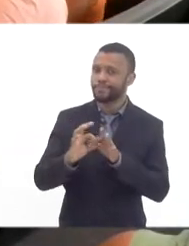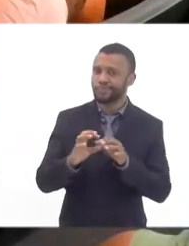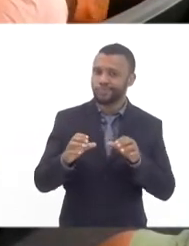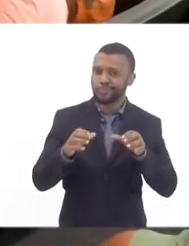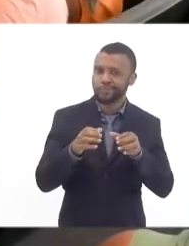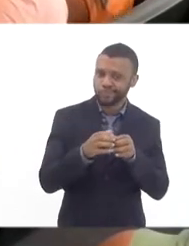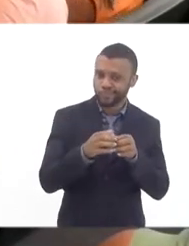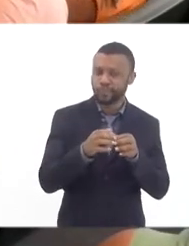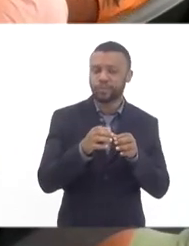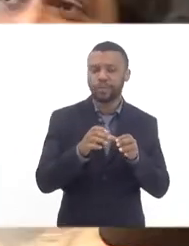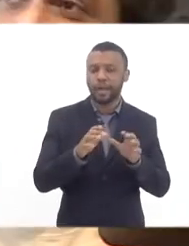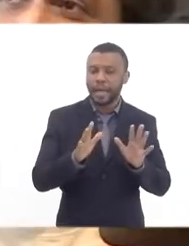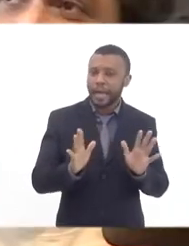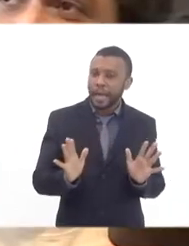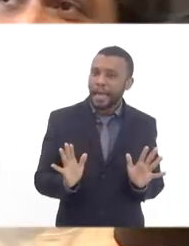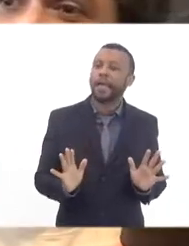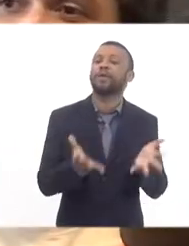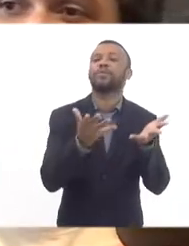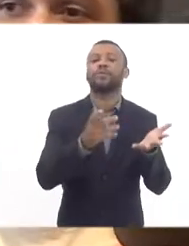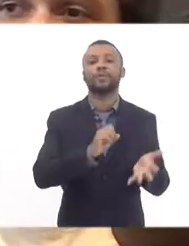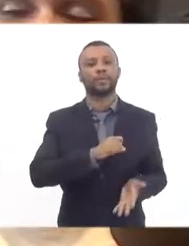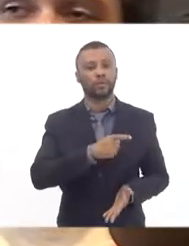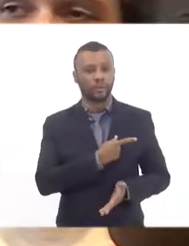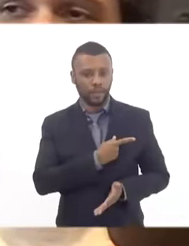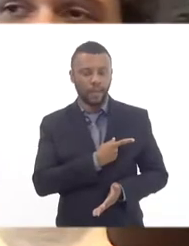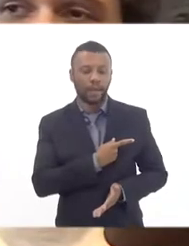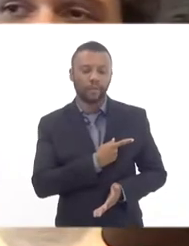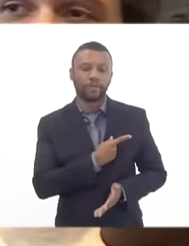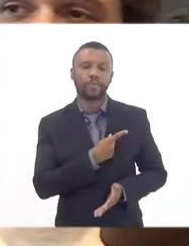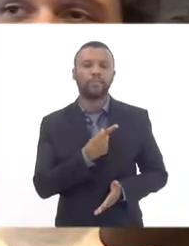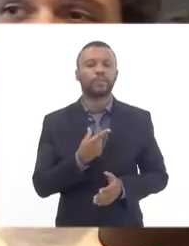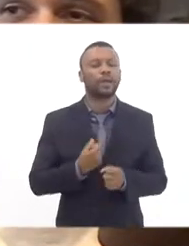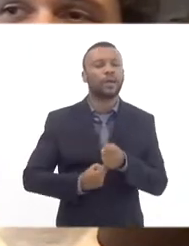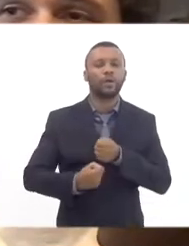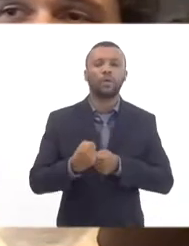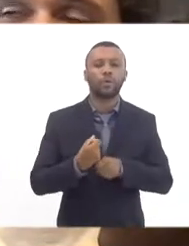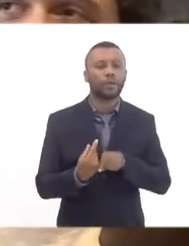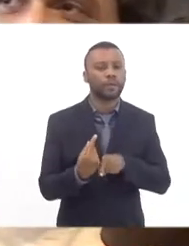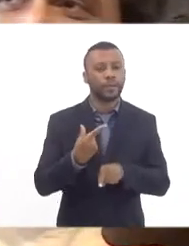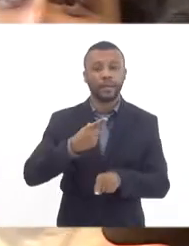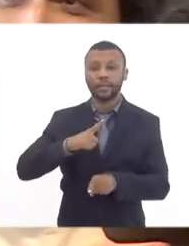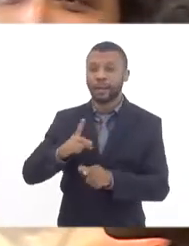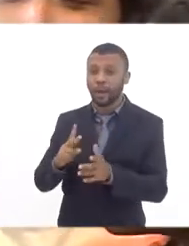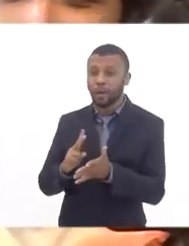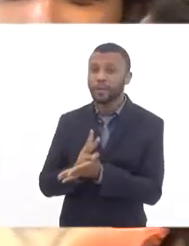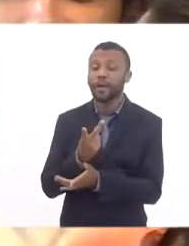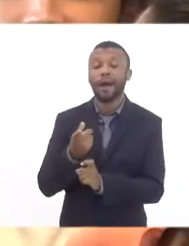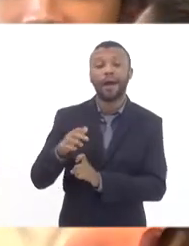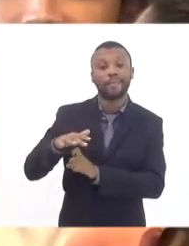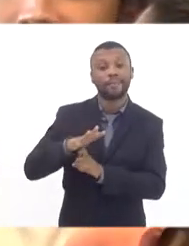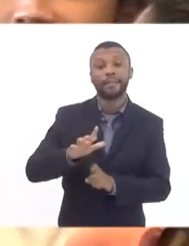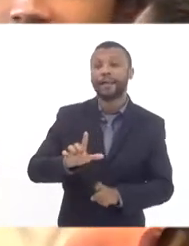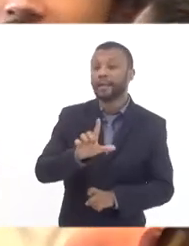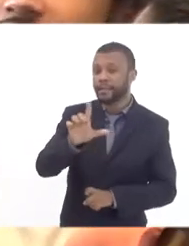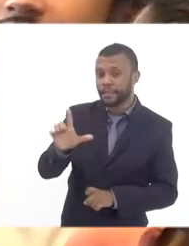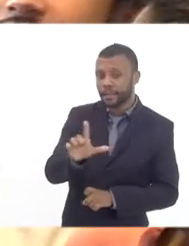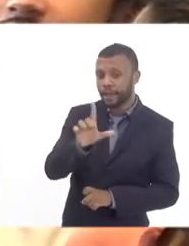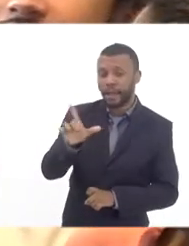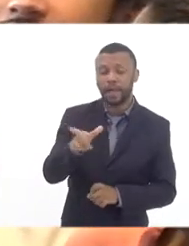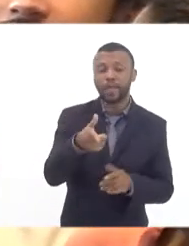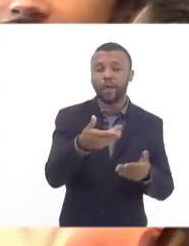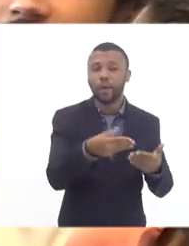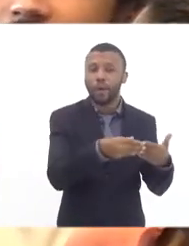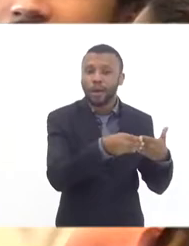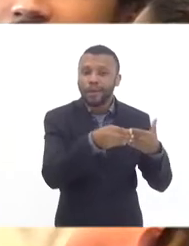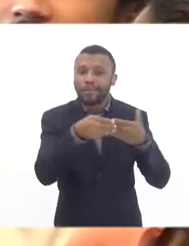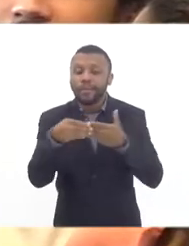São Gonçalo, né? E ano passado, quando teve a feira literária, né, eu levei a minha filha. A Alice é uma